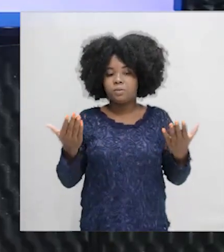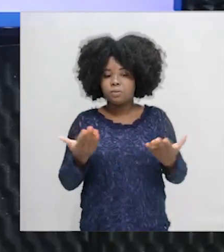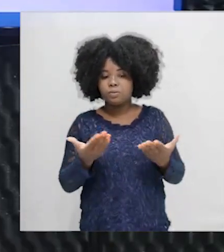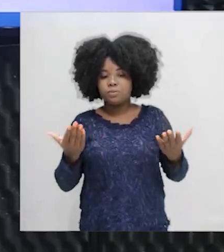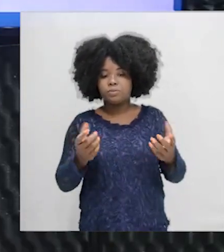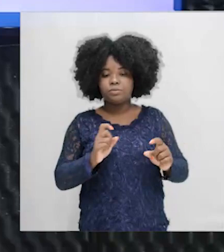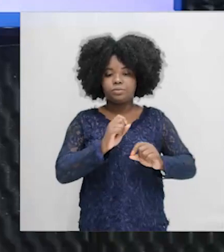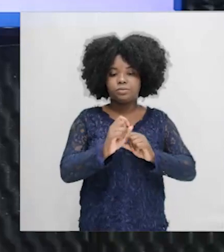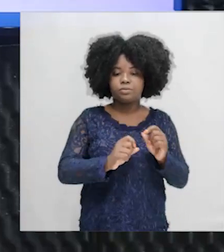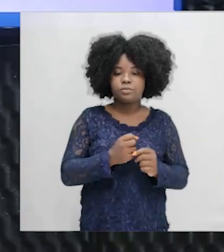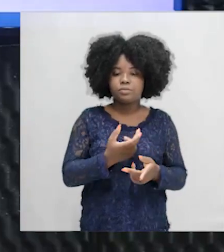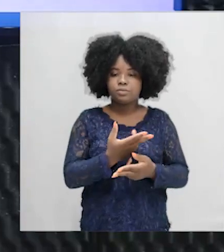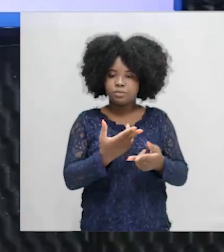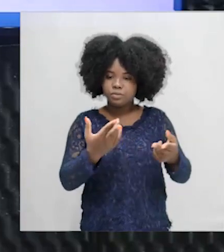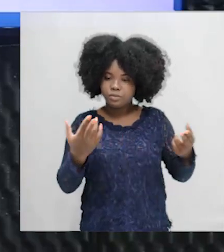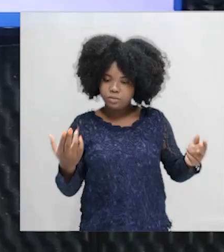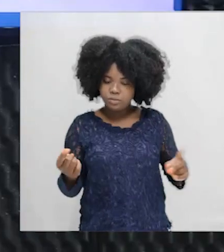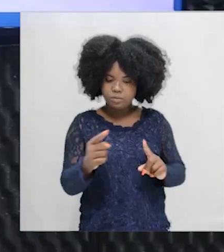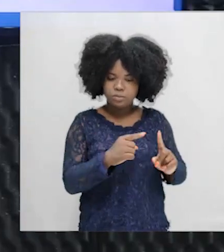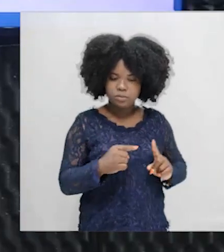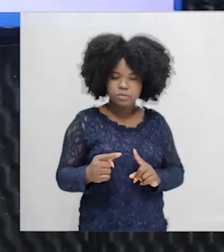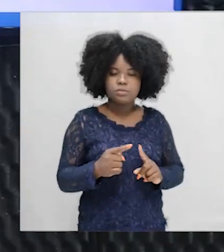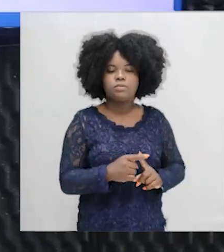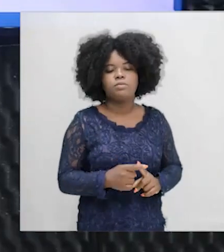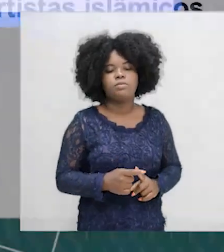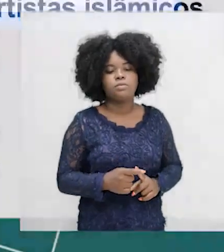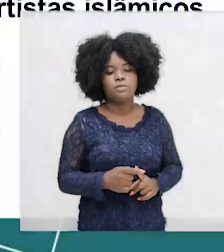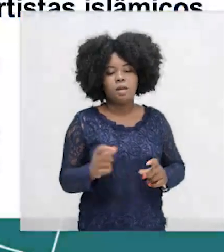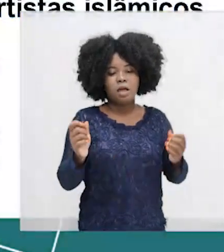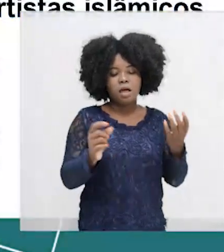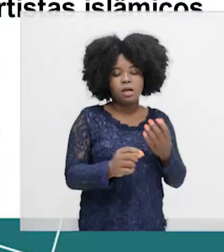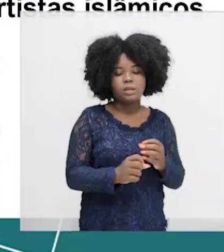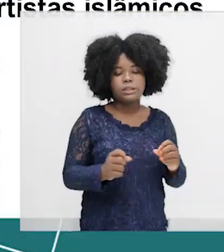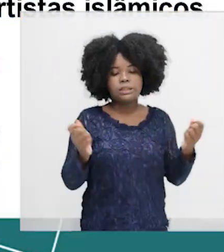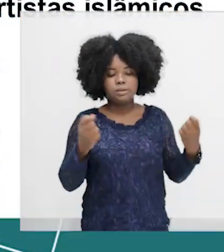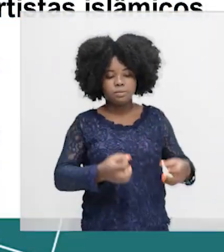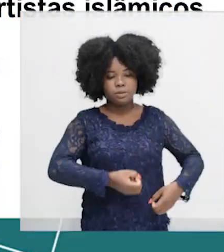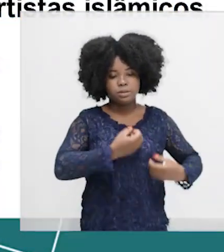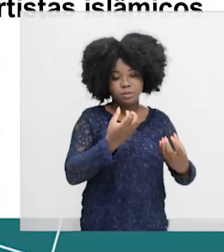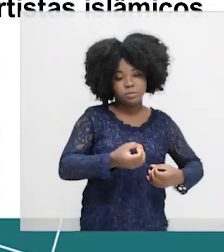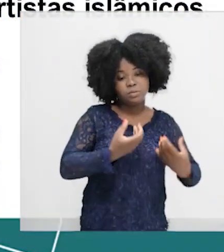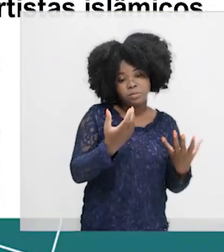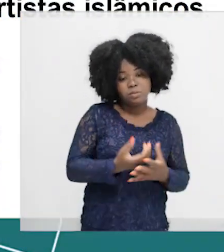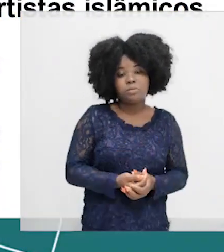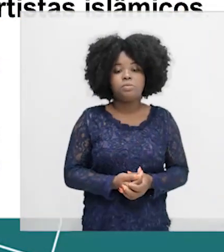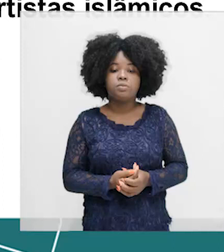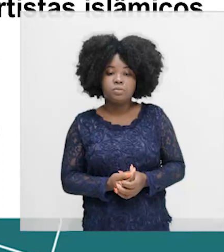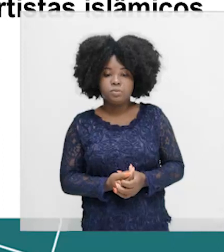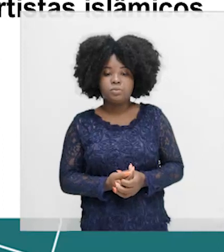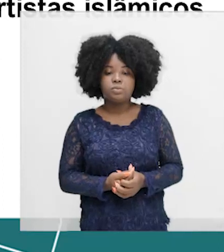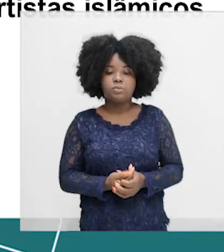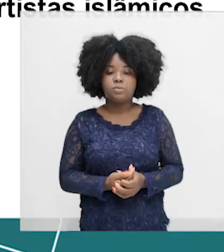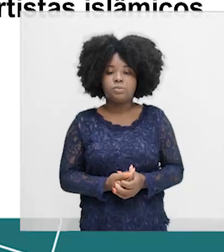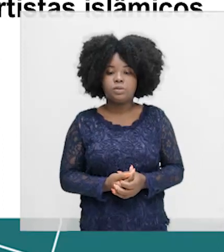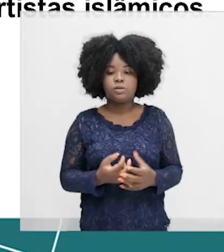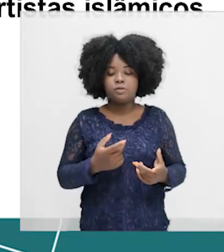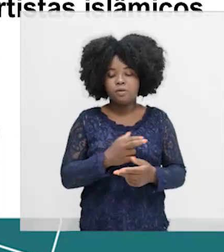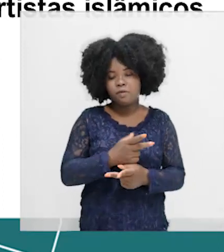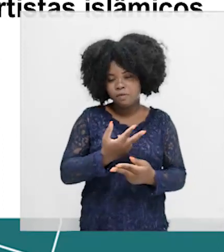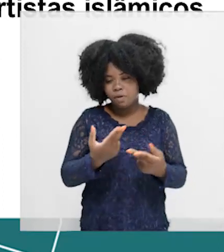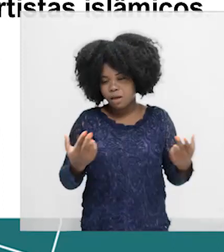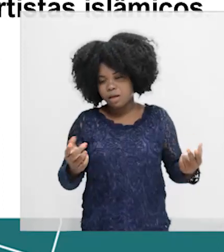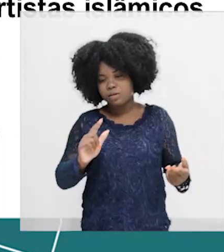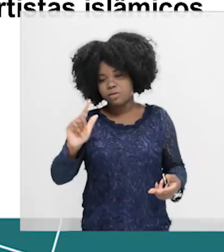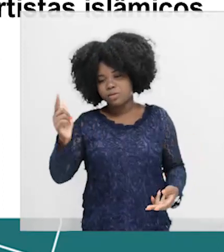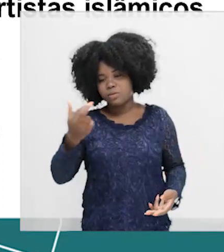maior. Essas obras podem ser criadas por artistas muçulmanos, por um patrono de qualquer fé, cristão, judeu ou hindu, ou seja, ele